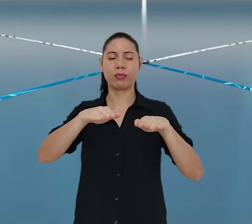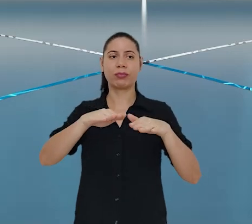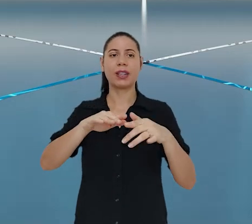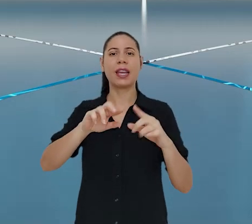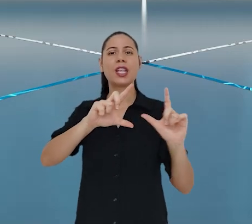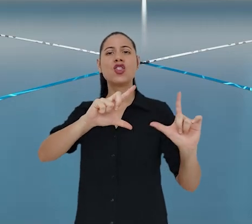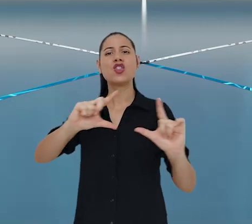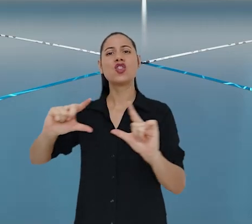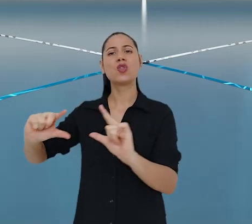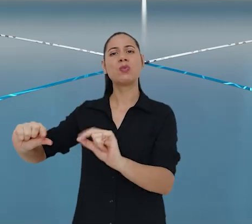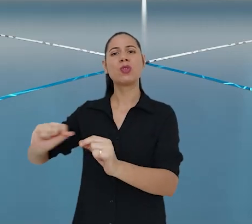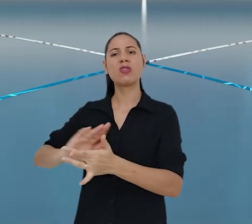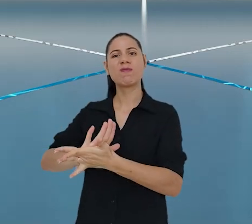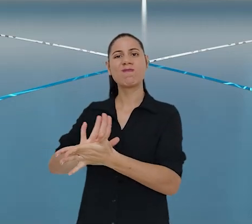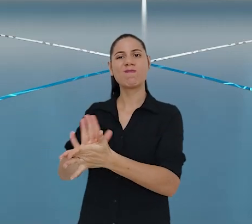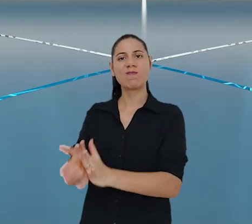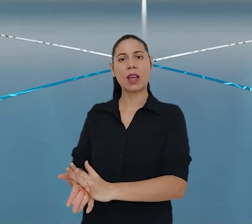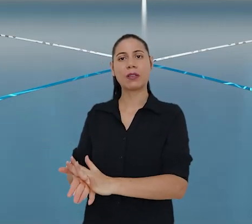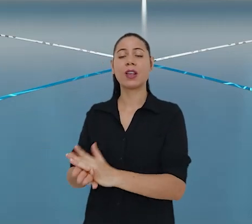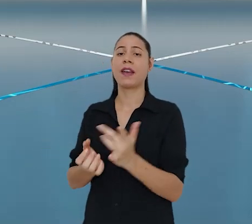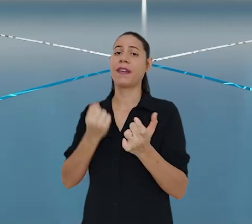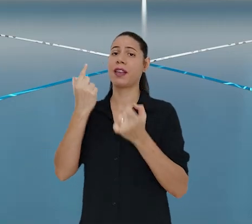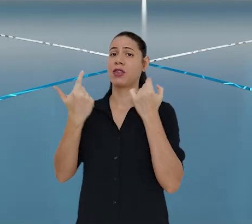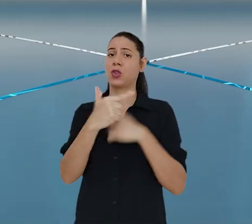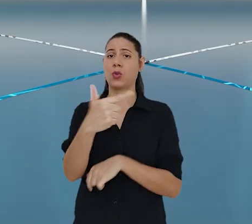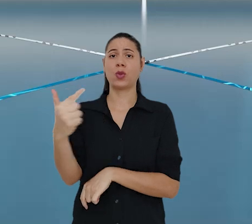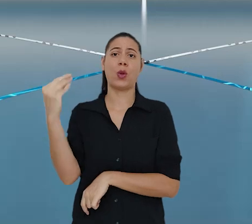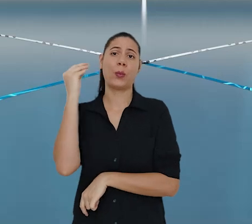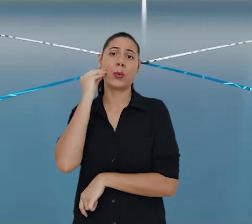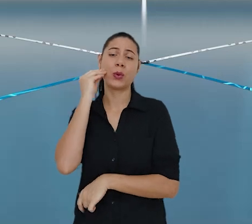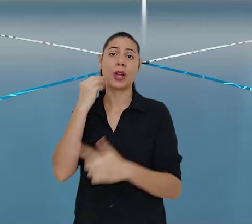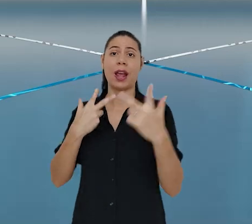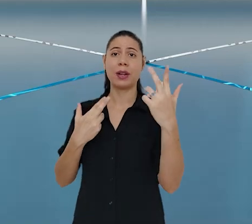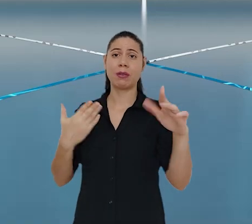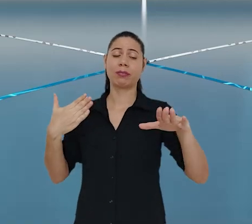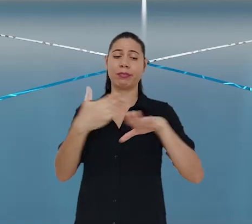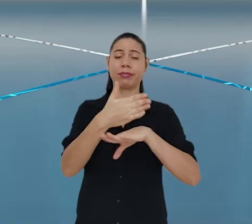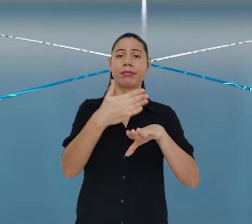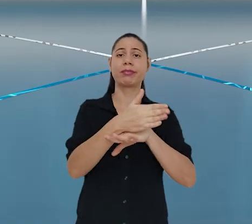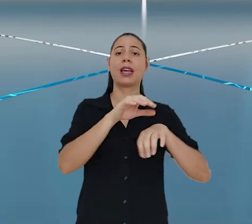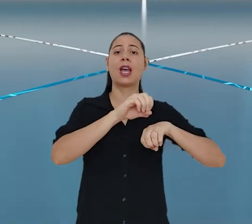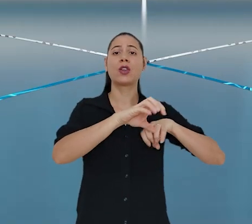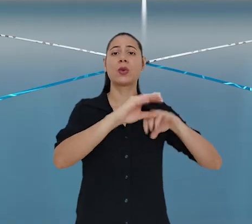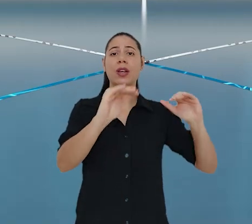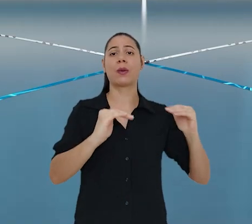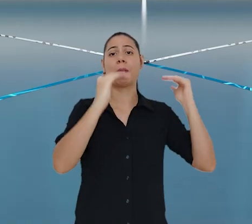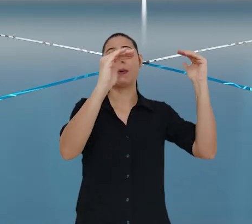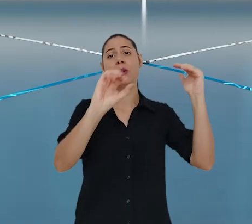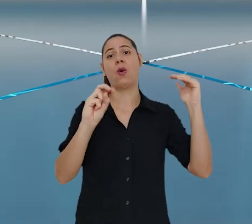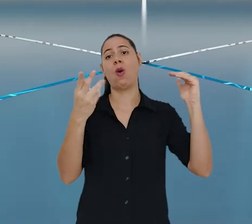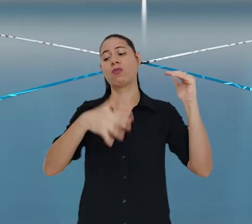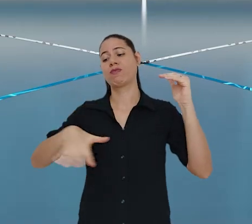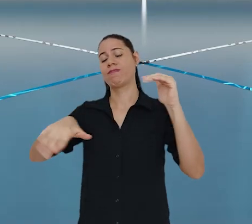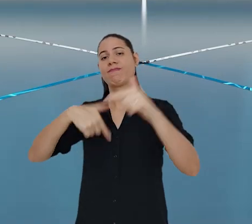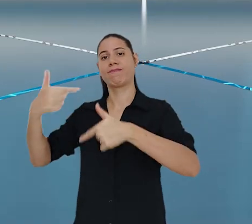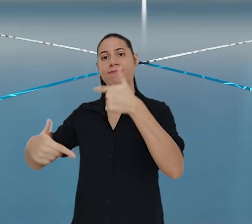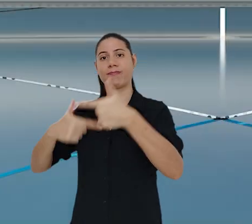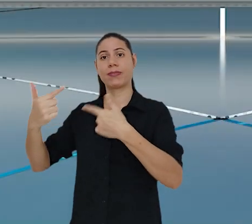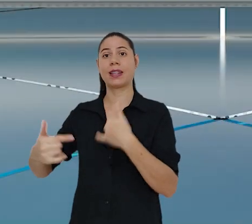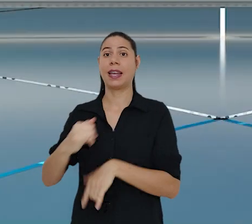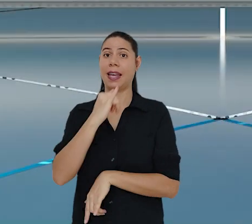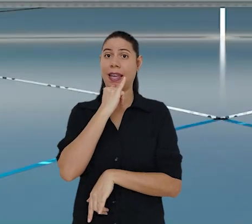racismo estrutural, que muitas vezes não dão oportunidades iguais de acesso à educação superior e ao mundo do